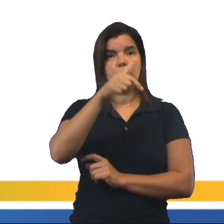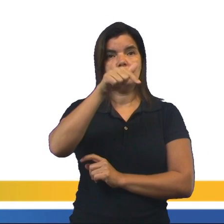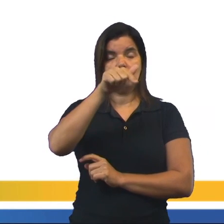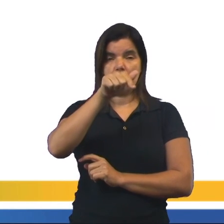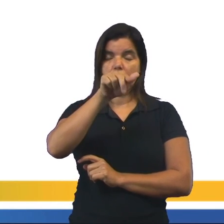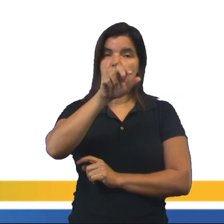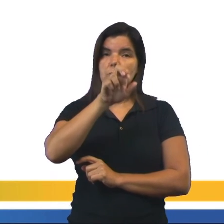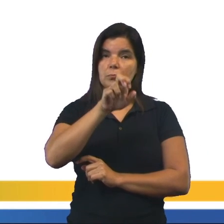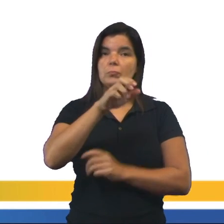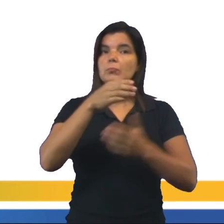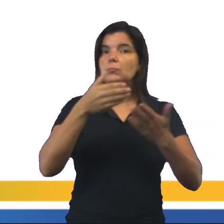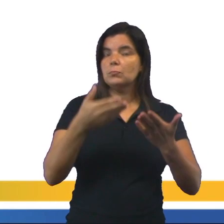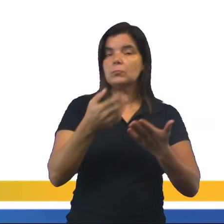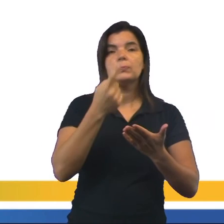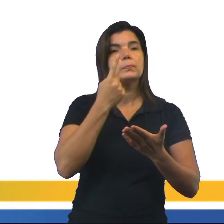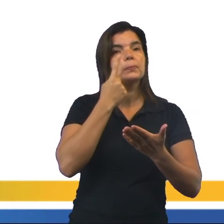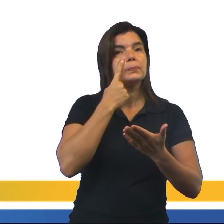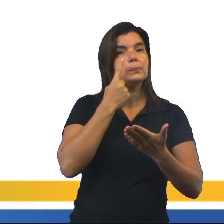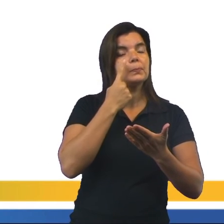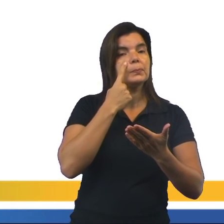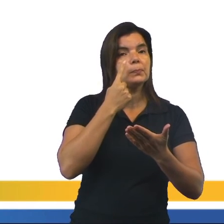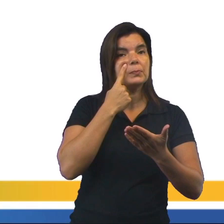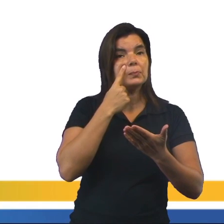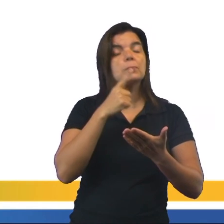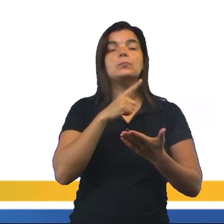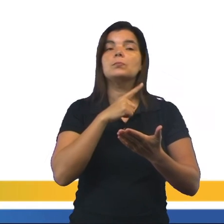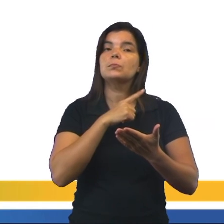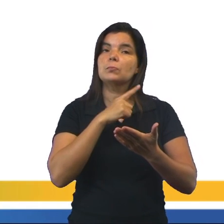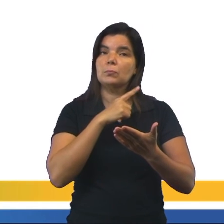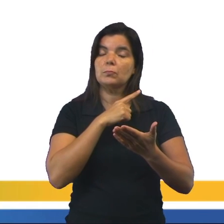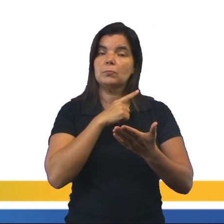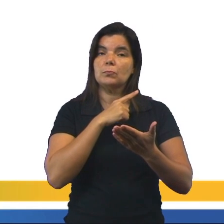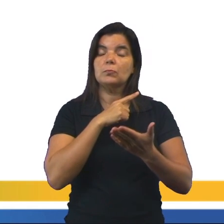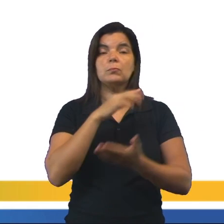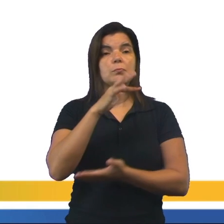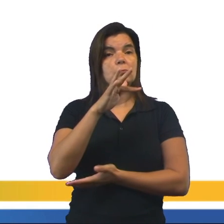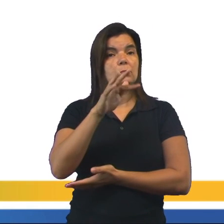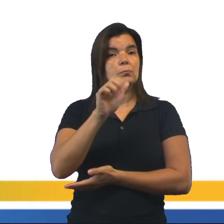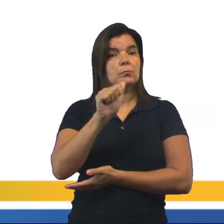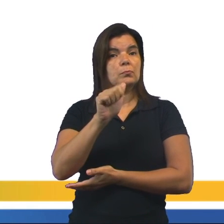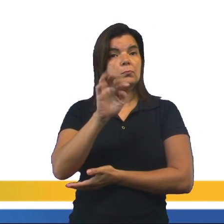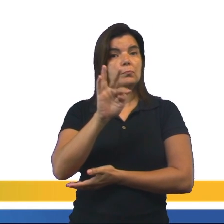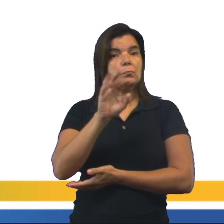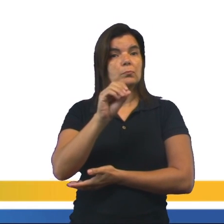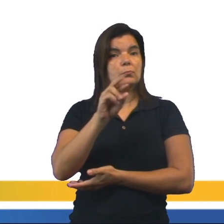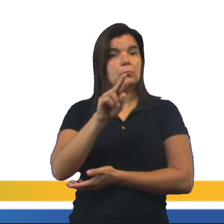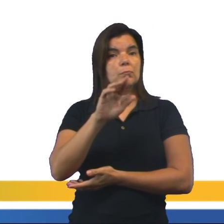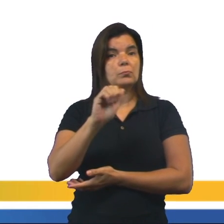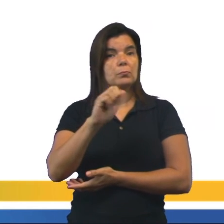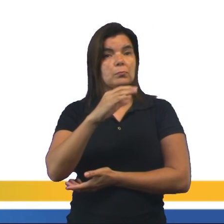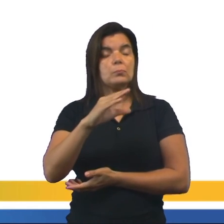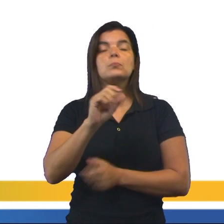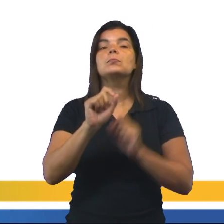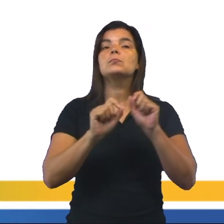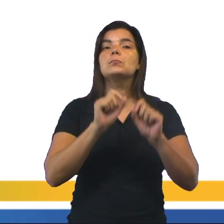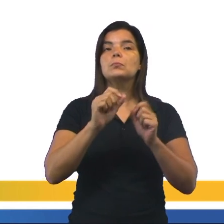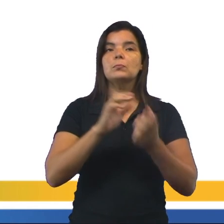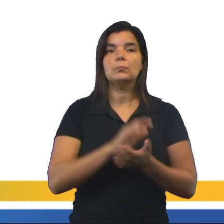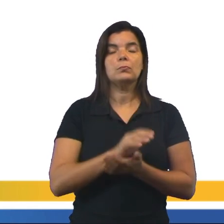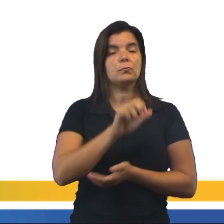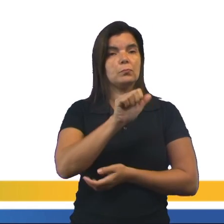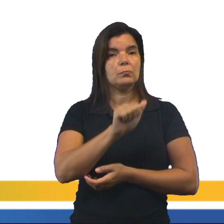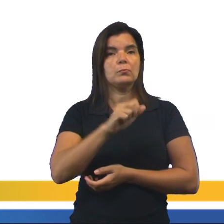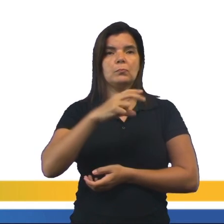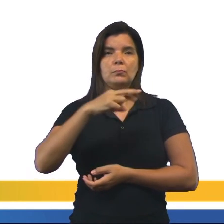175. Nesse primeiro momento, observe que eu vou ter que fazer uma fatoração. Fatorando isso aí, eu vou ter o quê? A